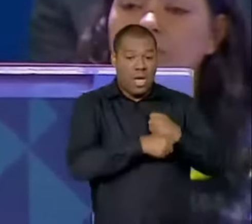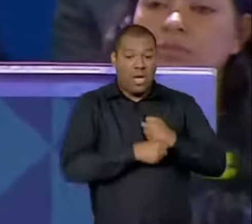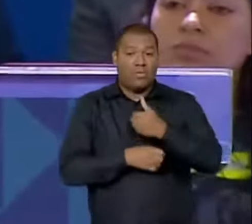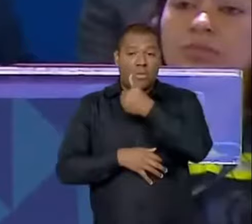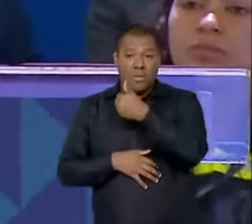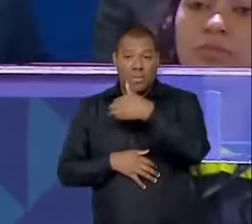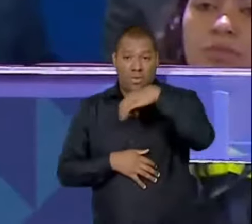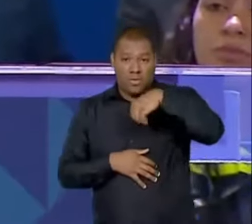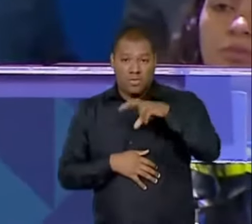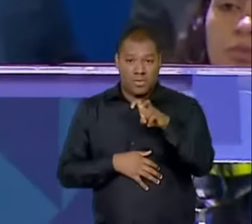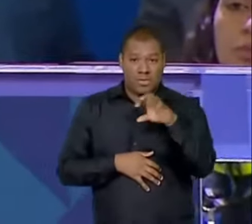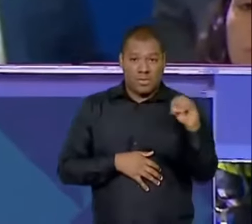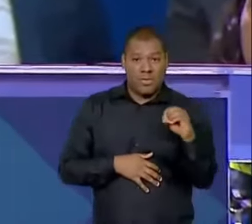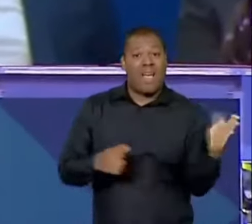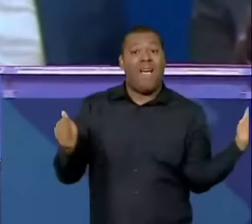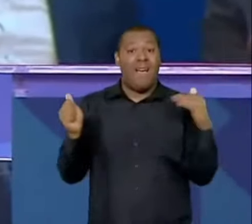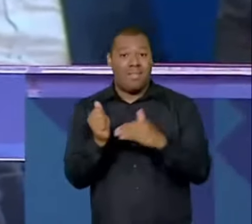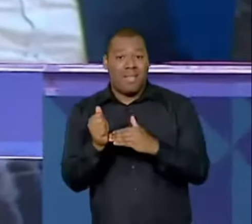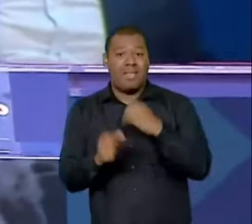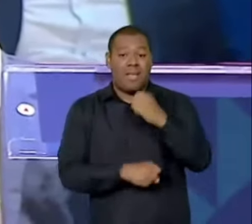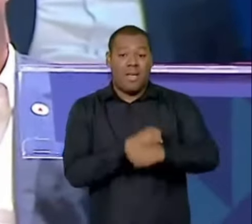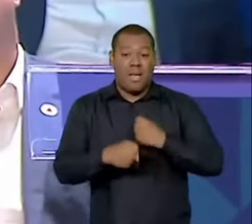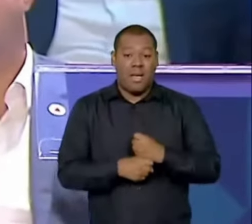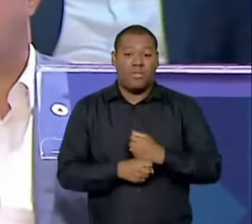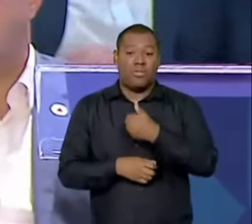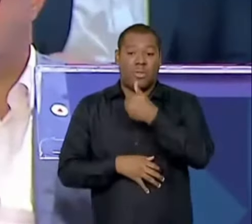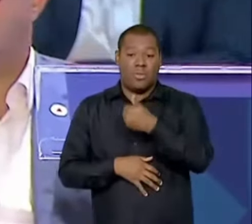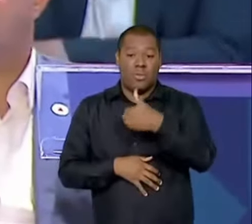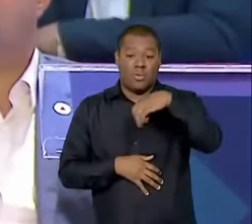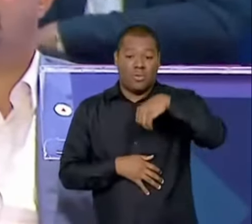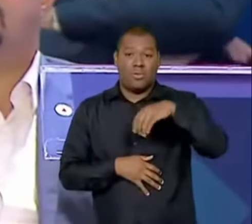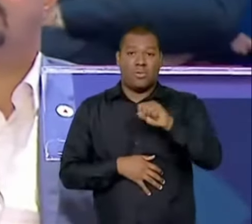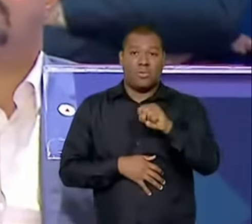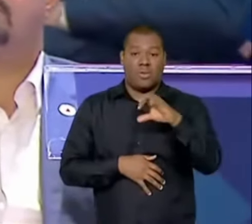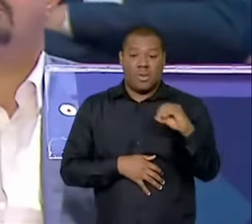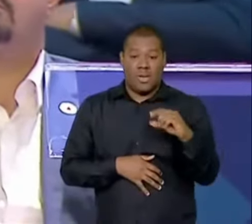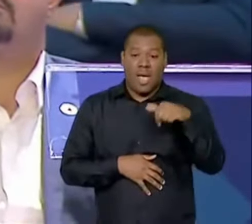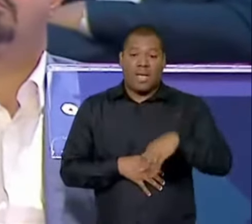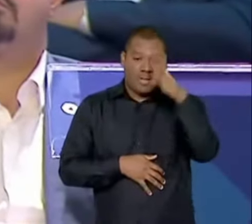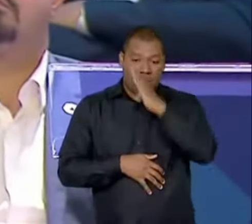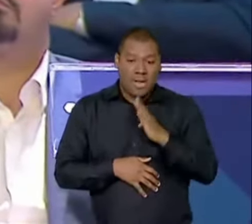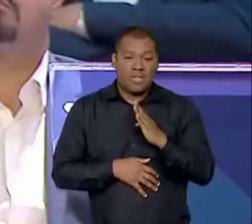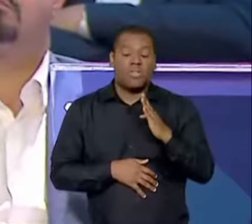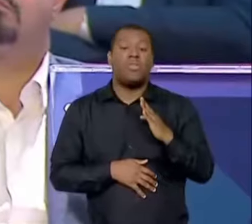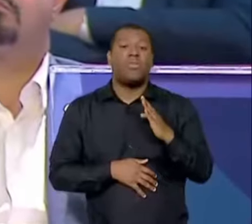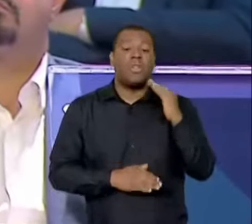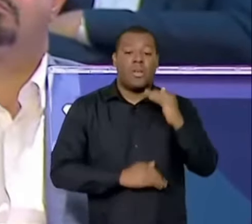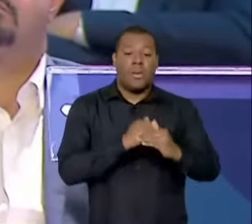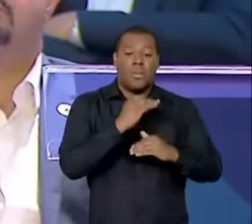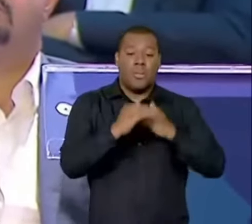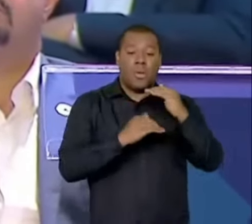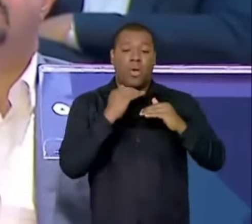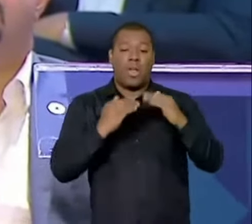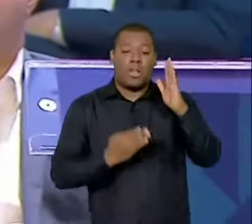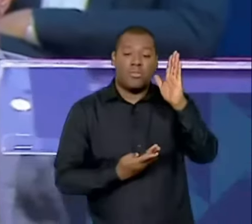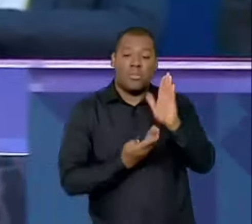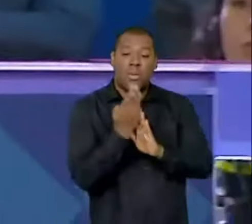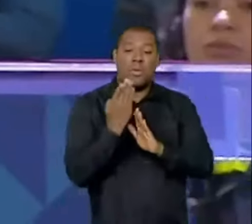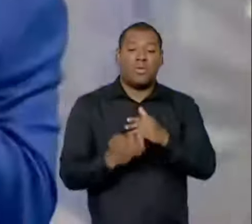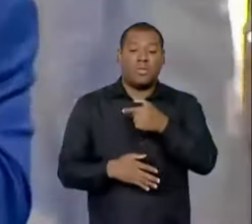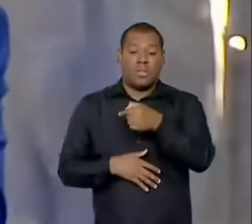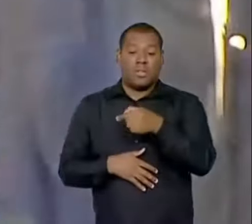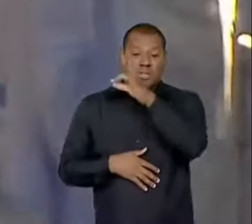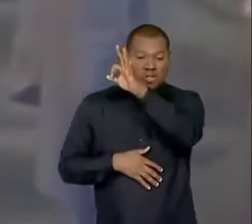1950 a 1980, o Brasil cresceu em média 7% ao ano. Foi